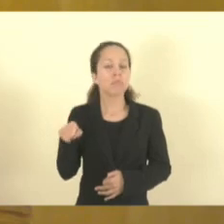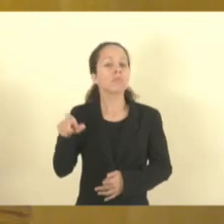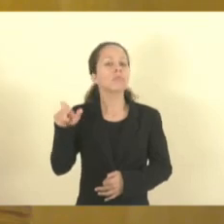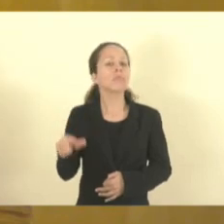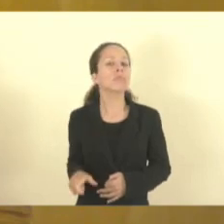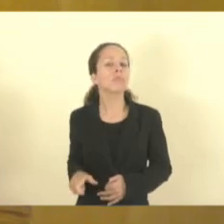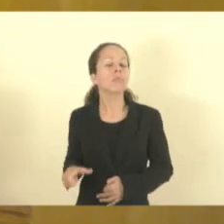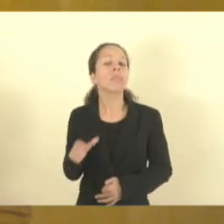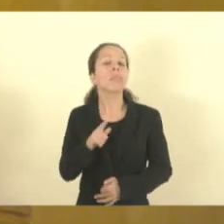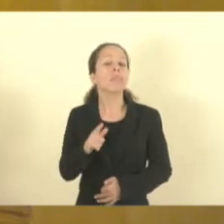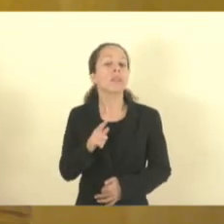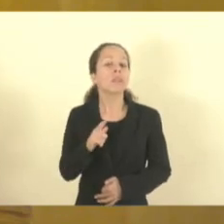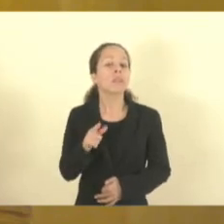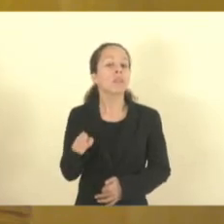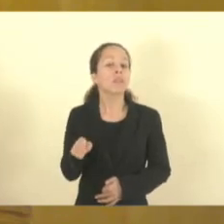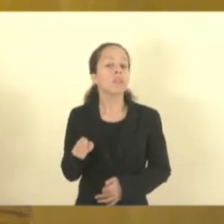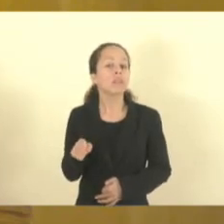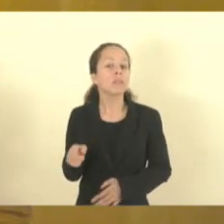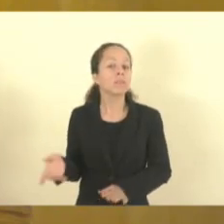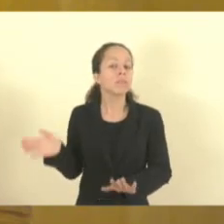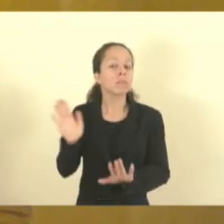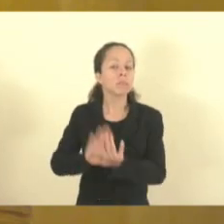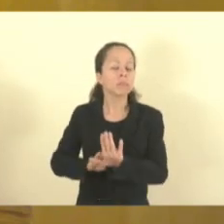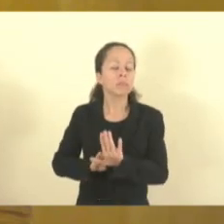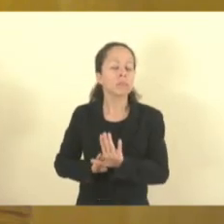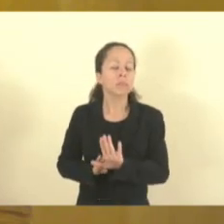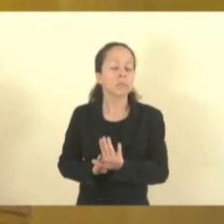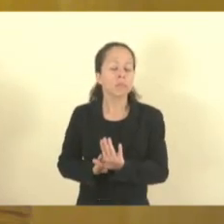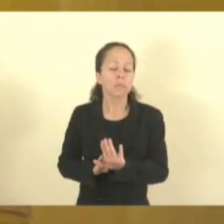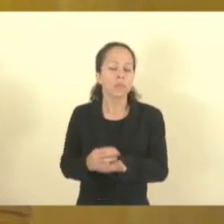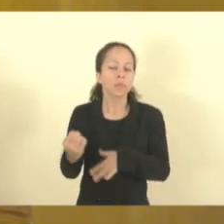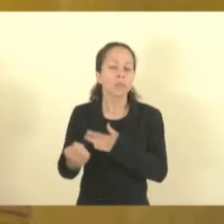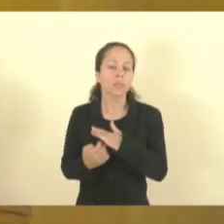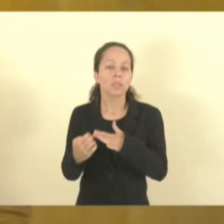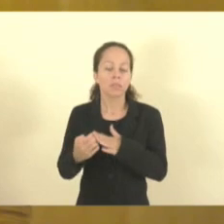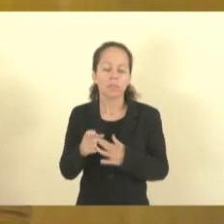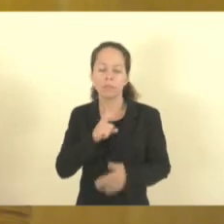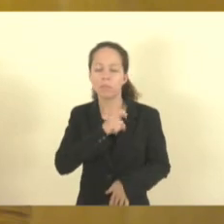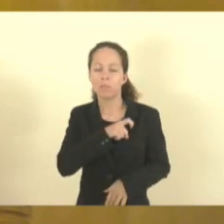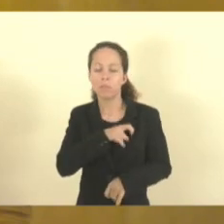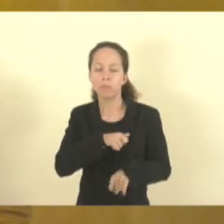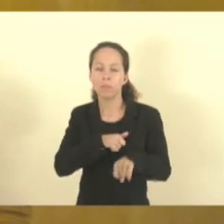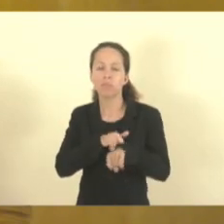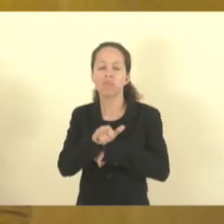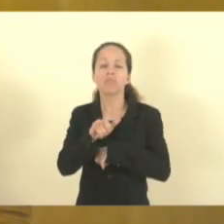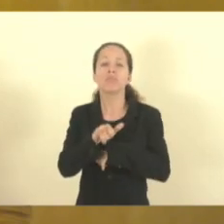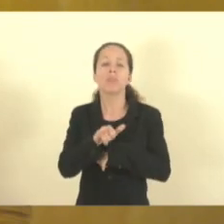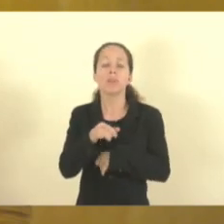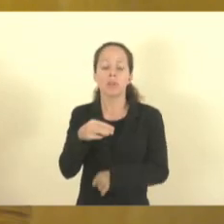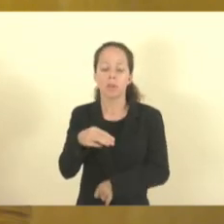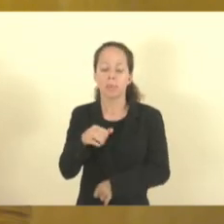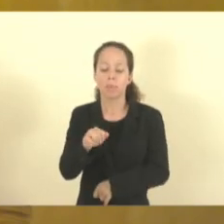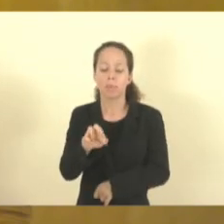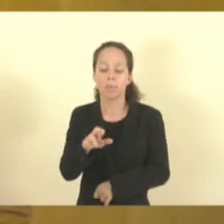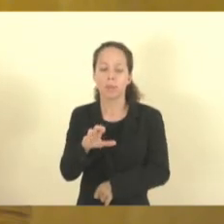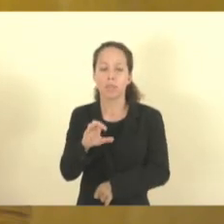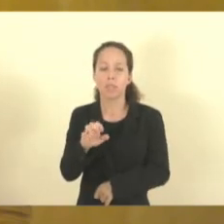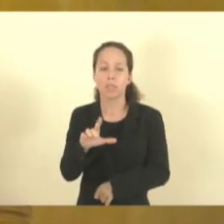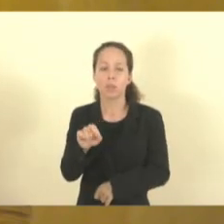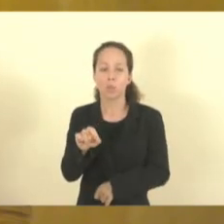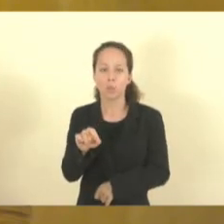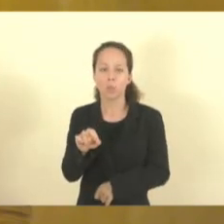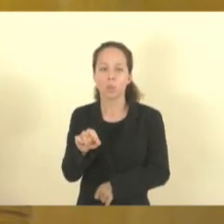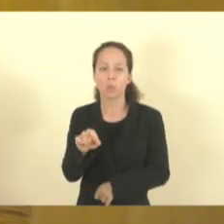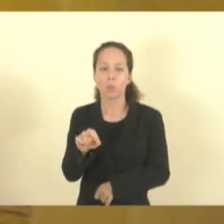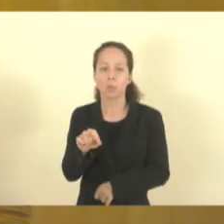ele está contaminado pelo empresário fraudulento e golpista Marcelo Villaforte. Não sou eu só que digo